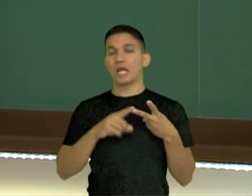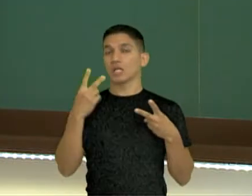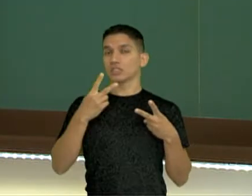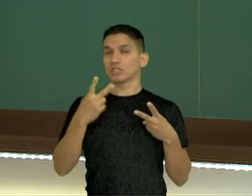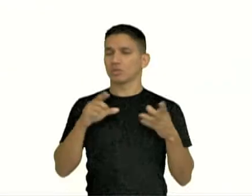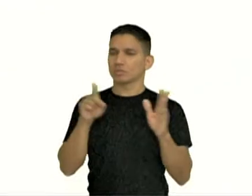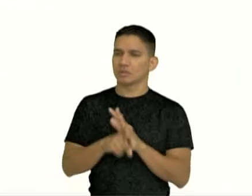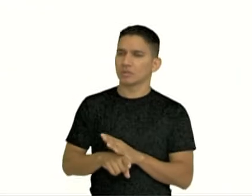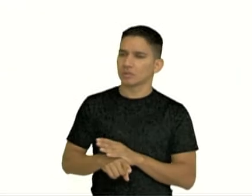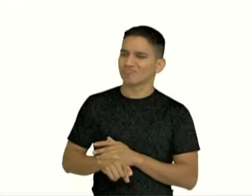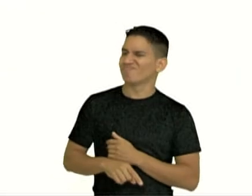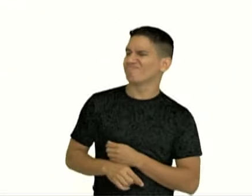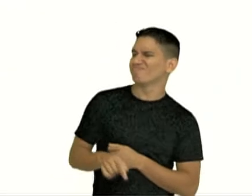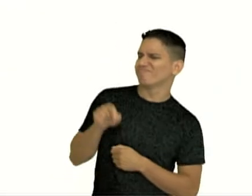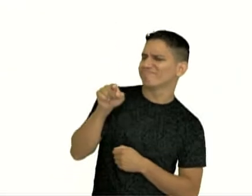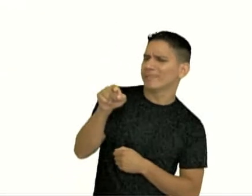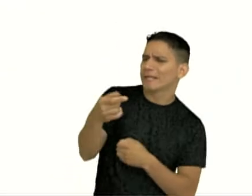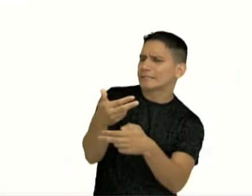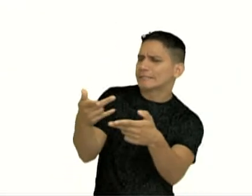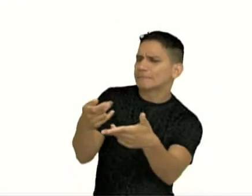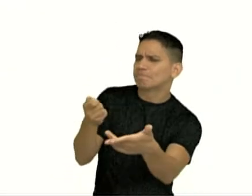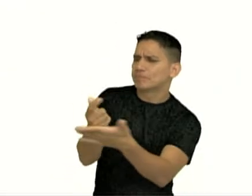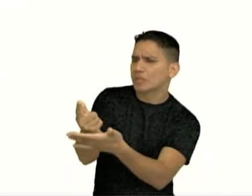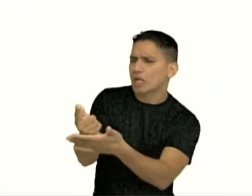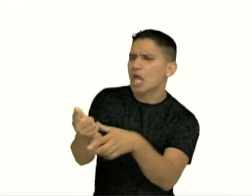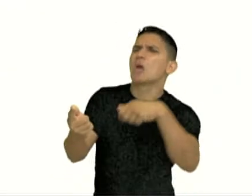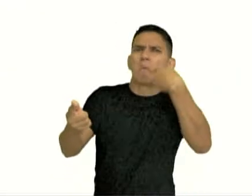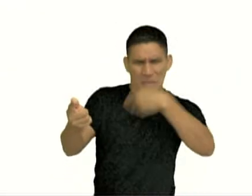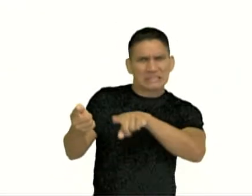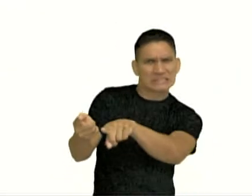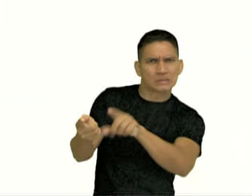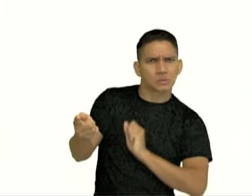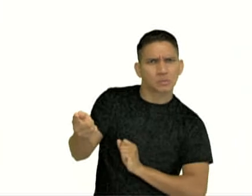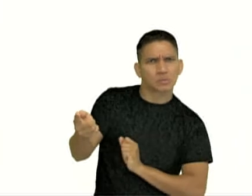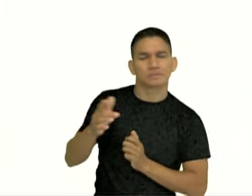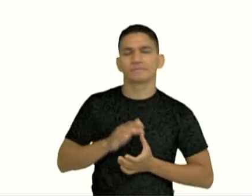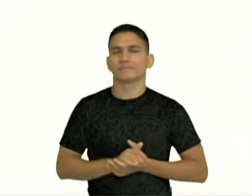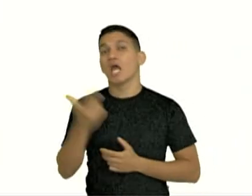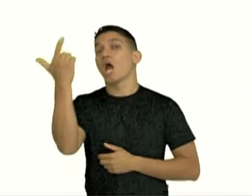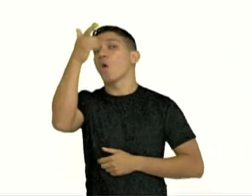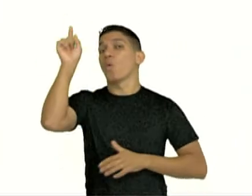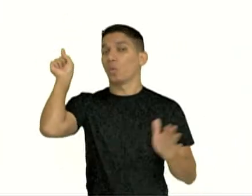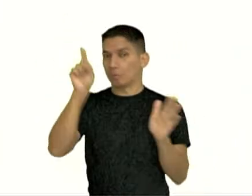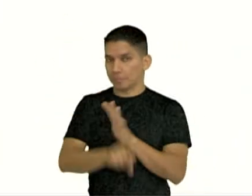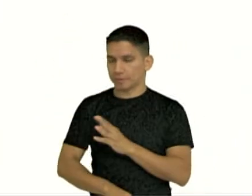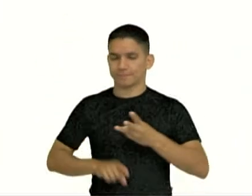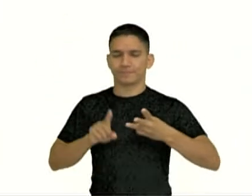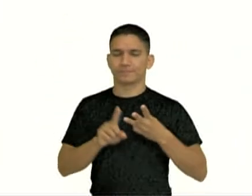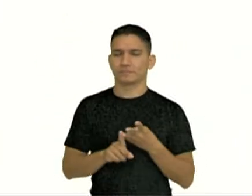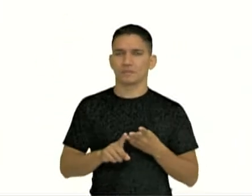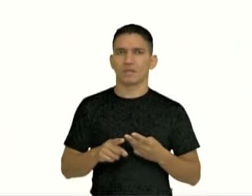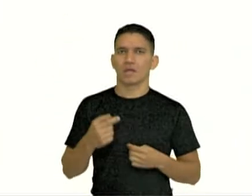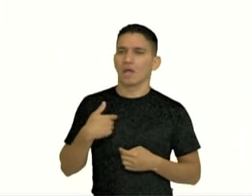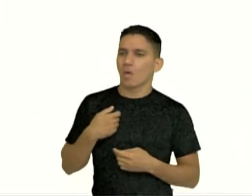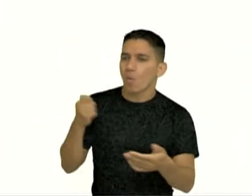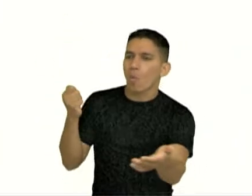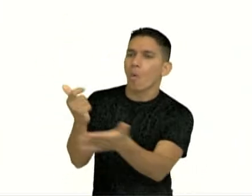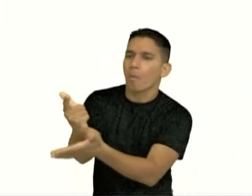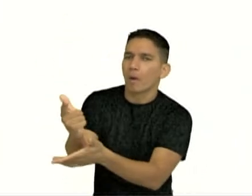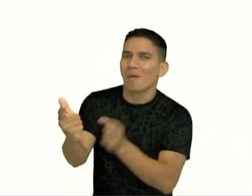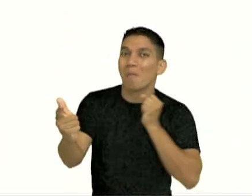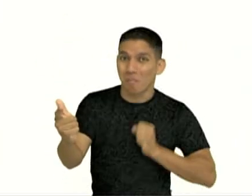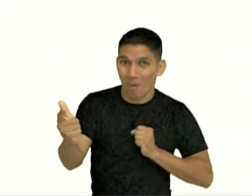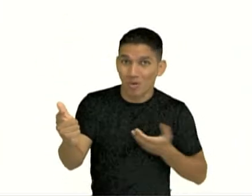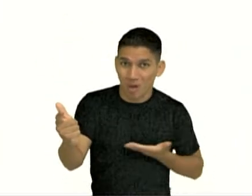eu realmente preciso dele? E eu tenho a pergunta mais importante: eu posso comprar ele